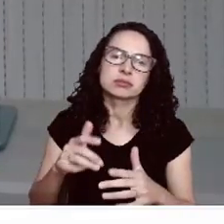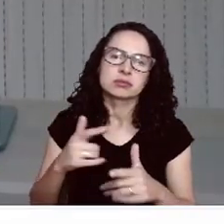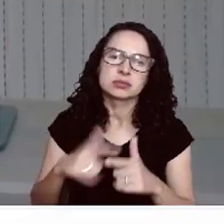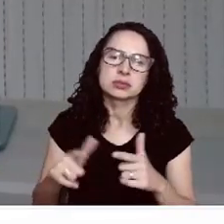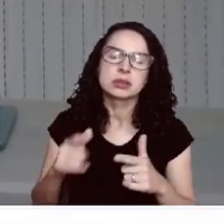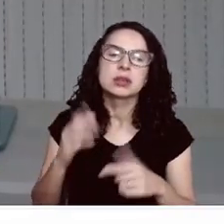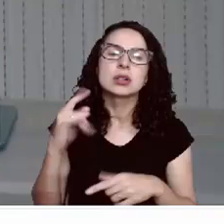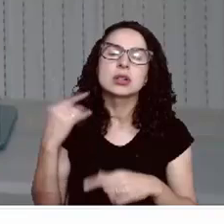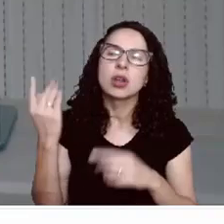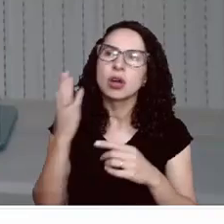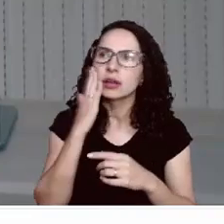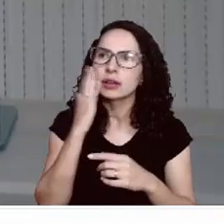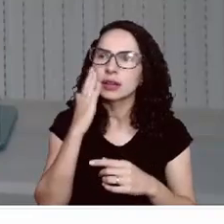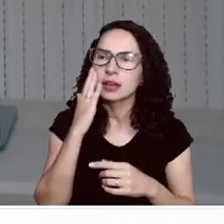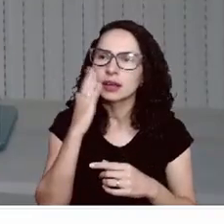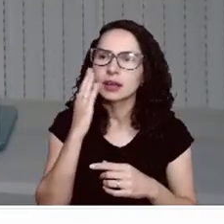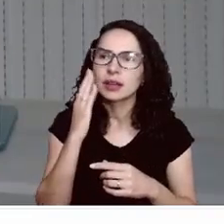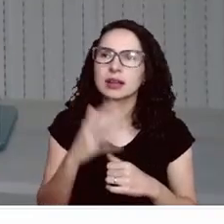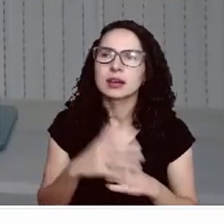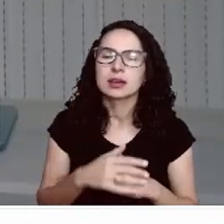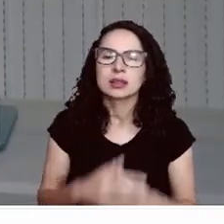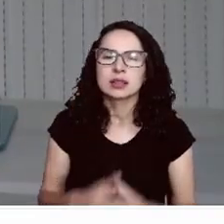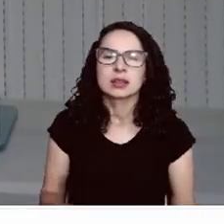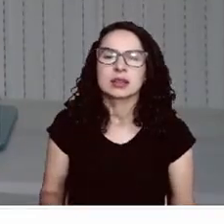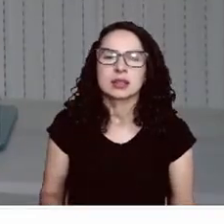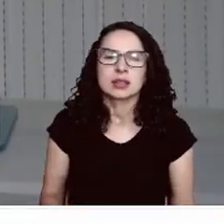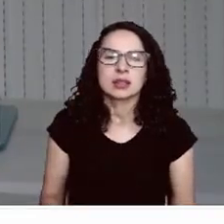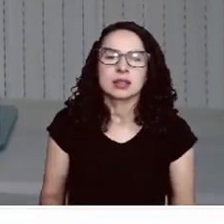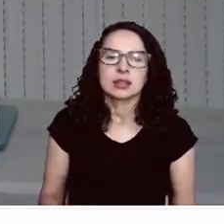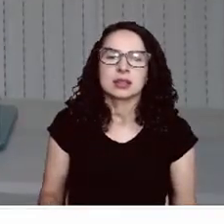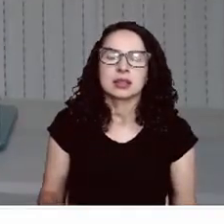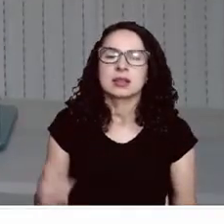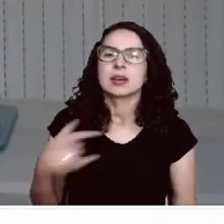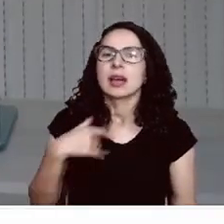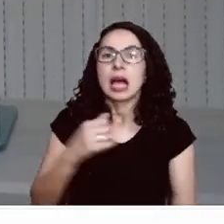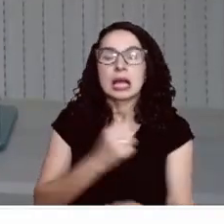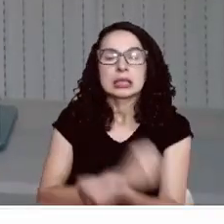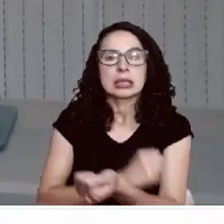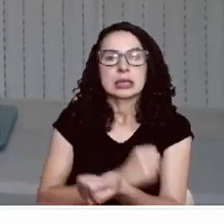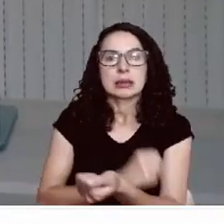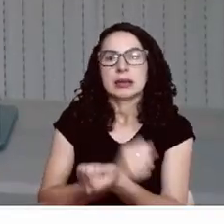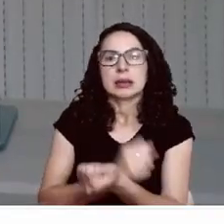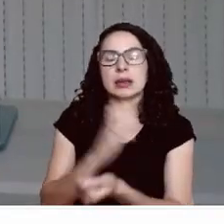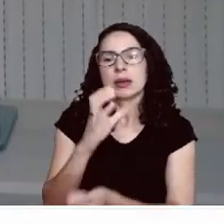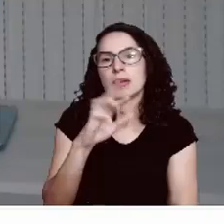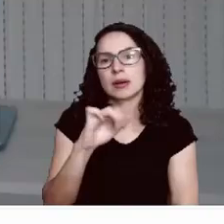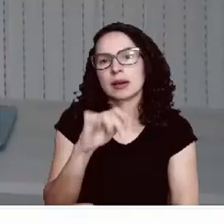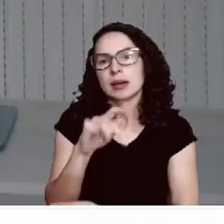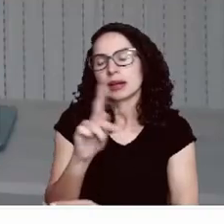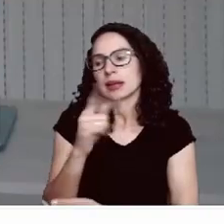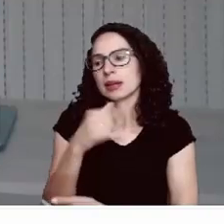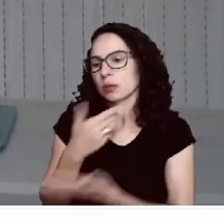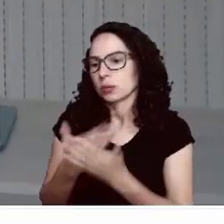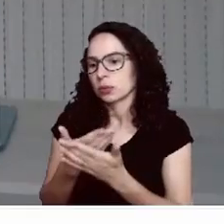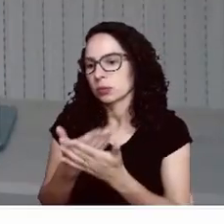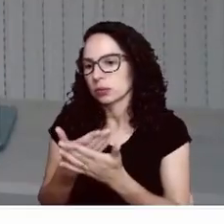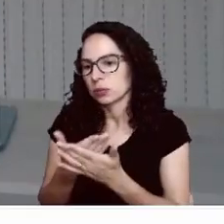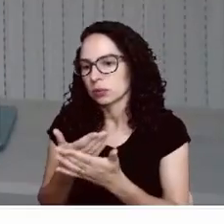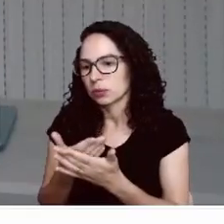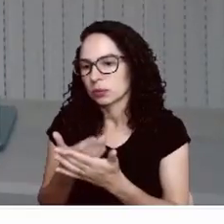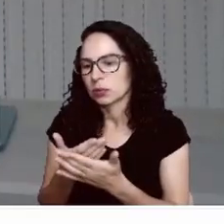que a dependência, principalmente pelo uso do crack, eu estava fazendo um estudo sobre a dependência química do